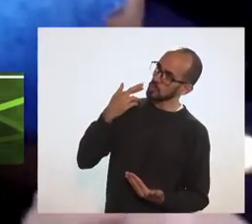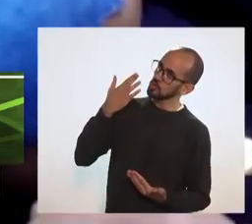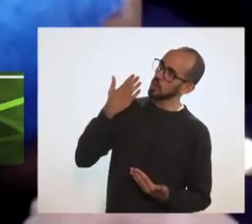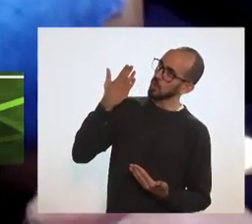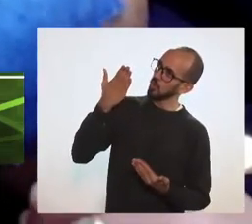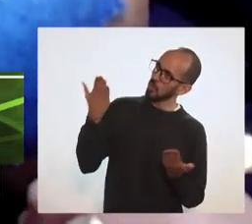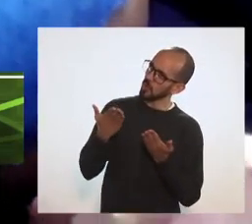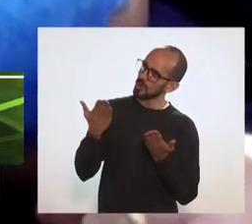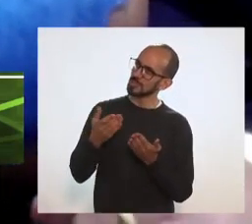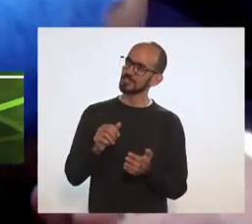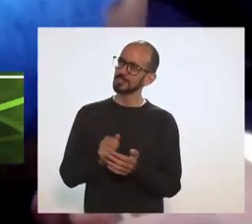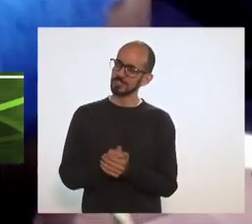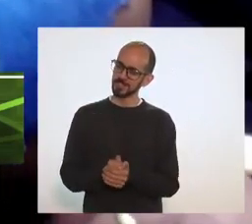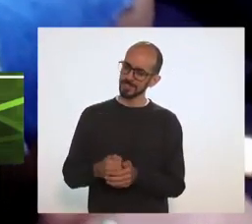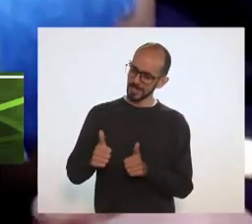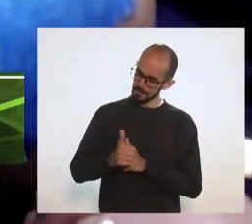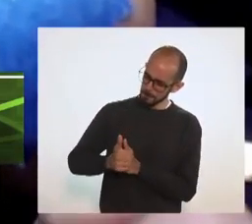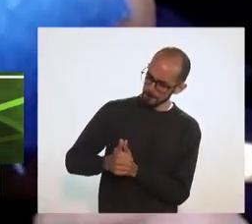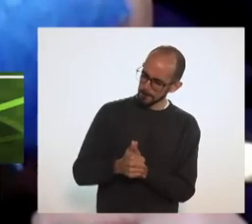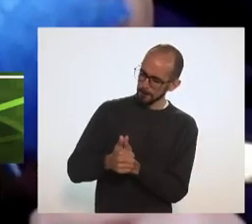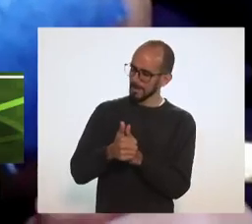colando hoje